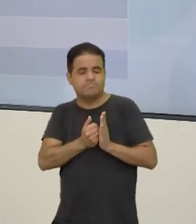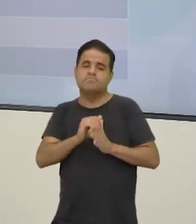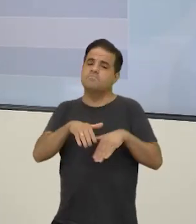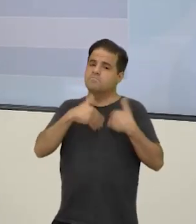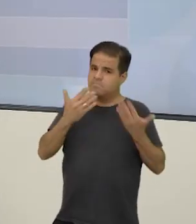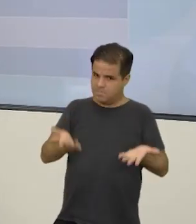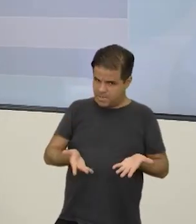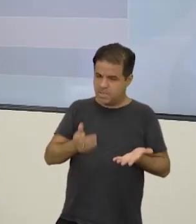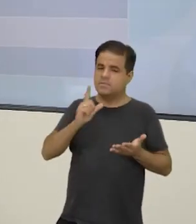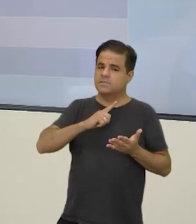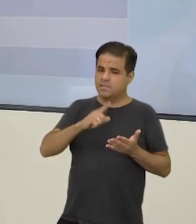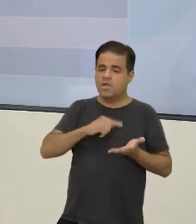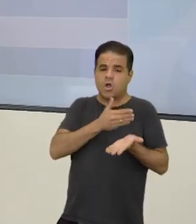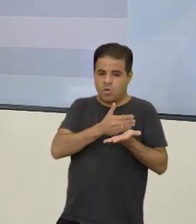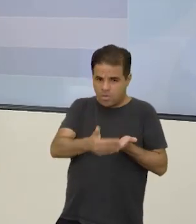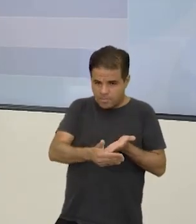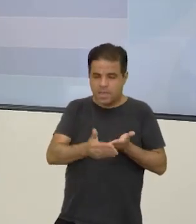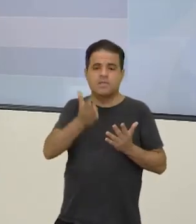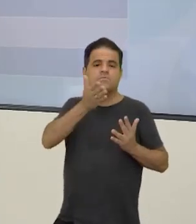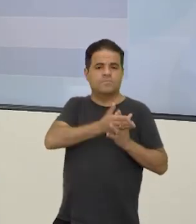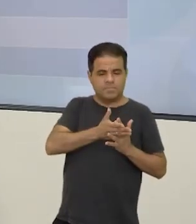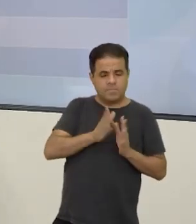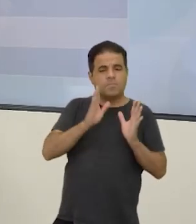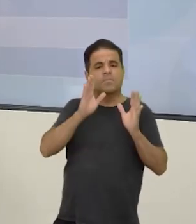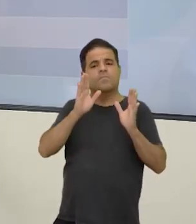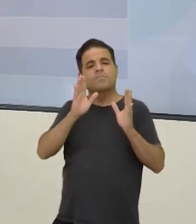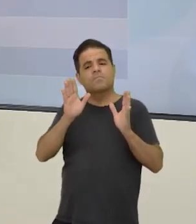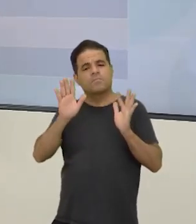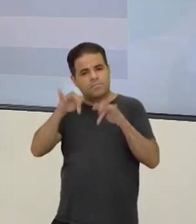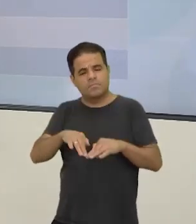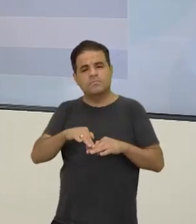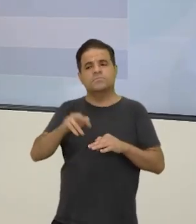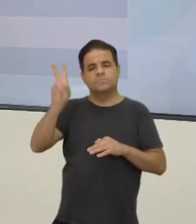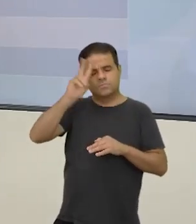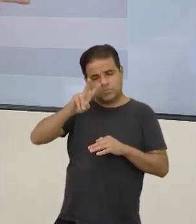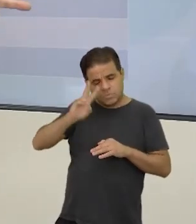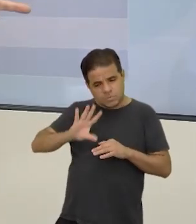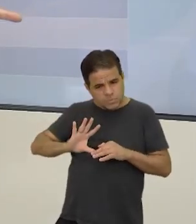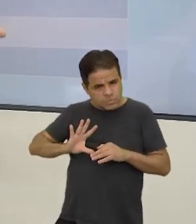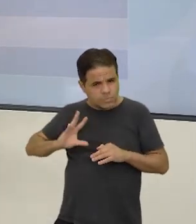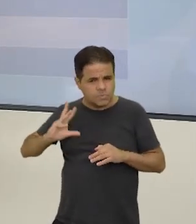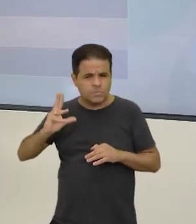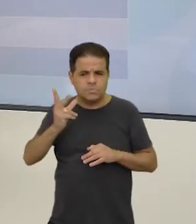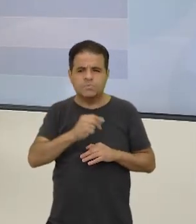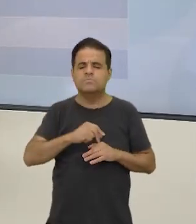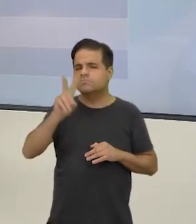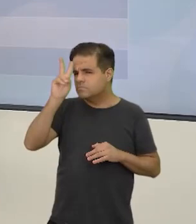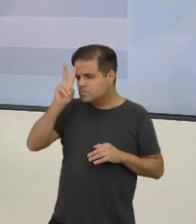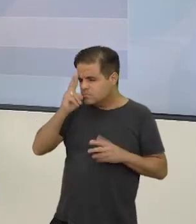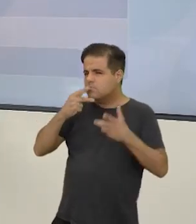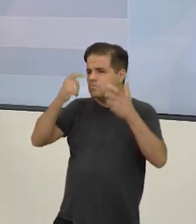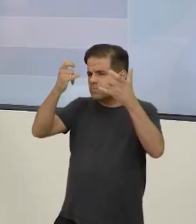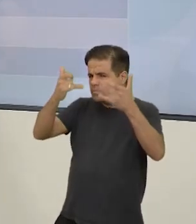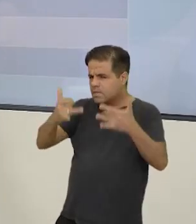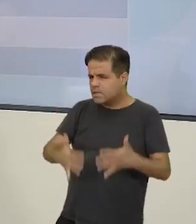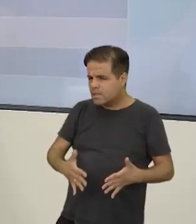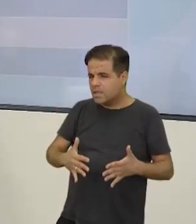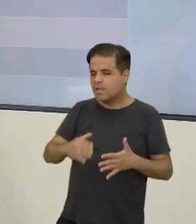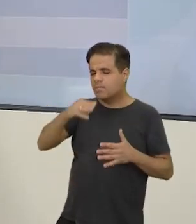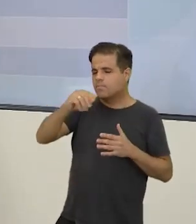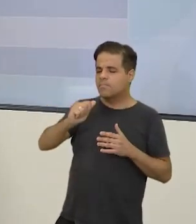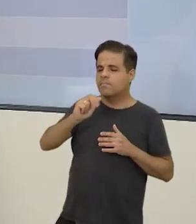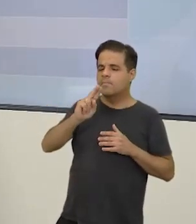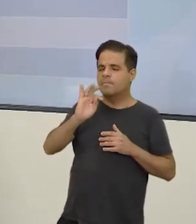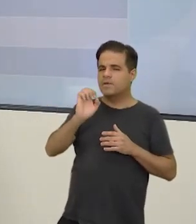tem um flashback. Começa pelo fim e toda a história é um flashback do que acontece. Lembra que eu falei sobre isso? E está lá